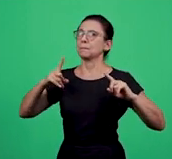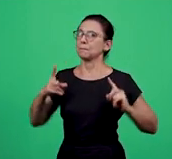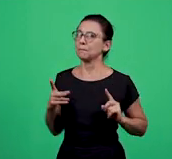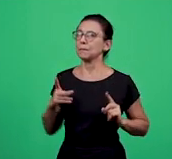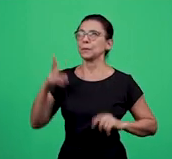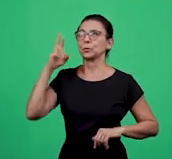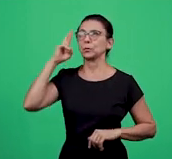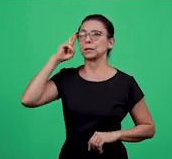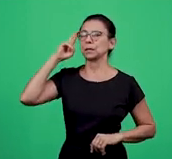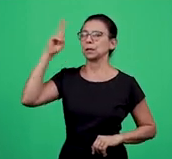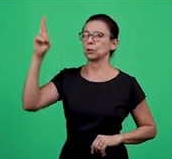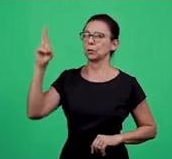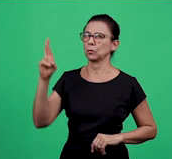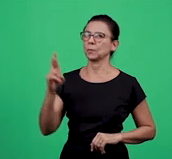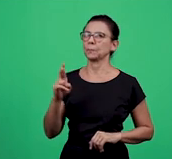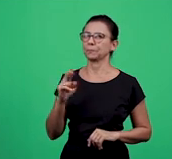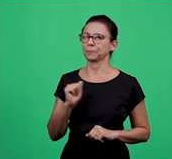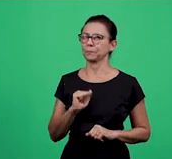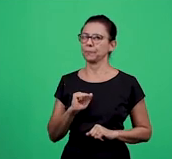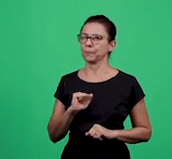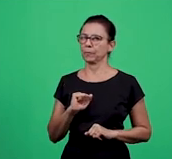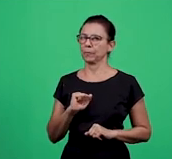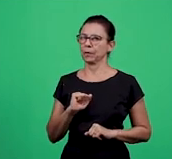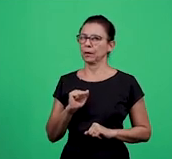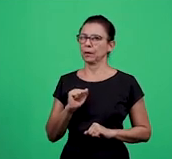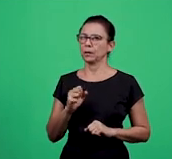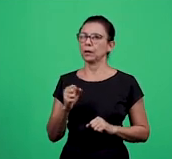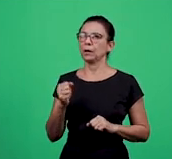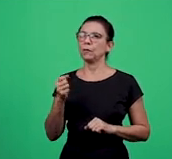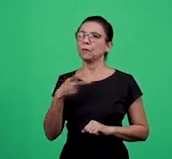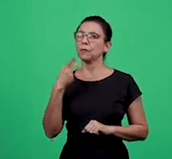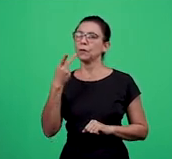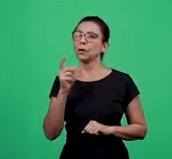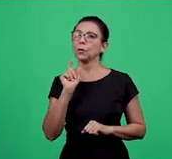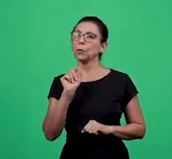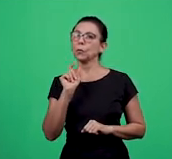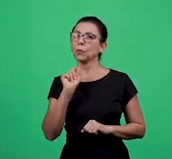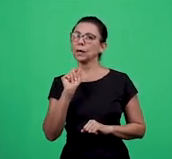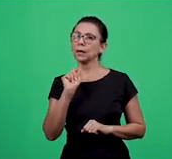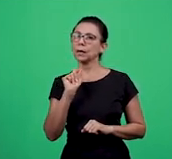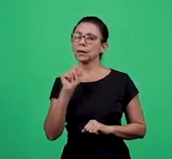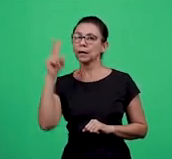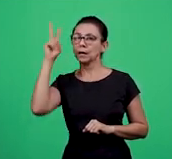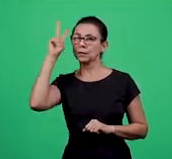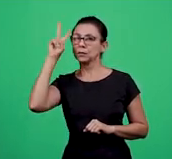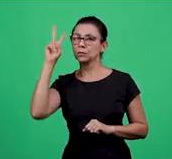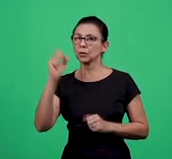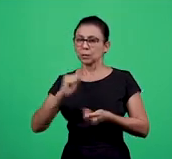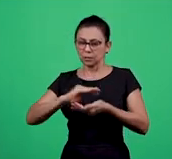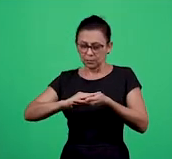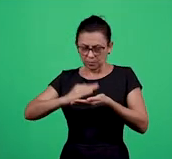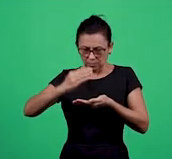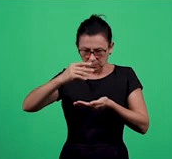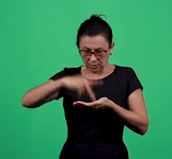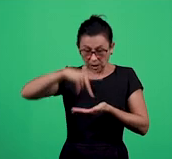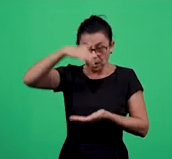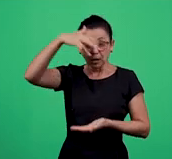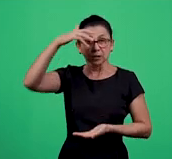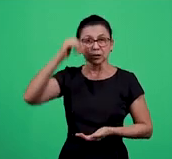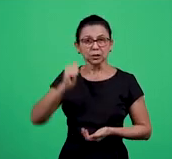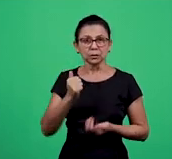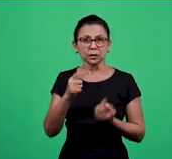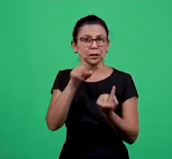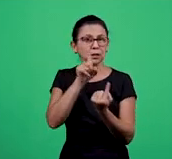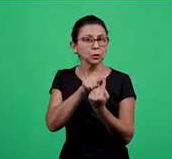na história, falou que um homem iria encontrar este tesouro escondido. E glória a Jesus,